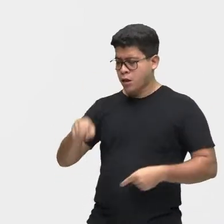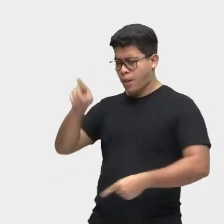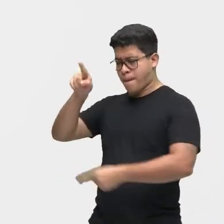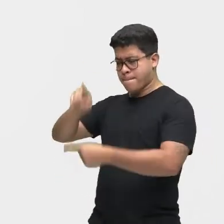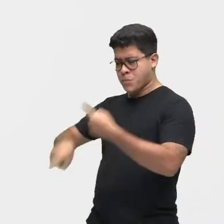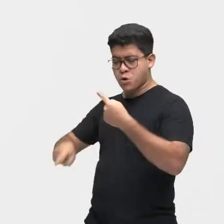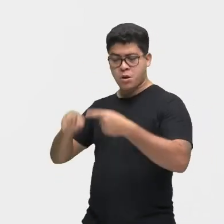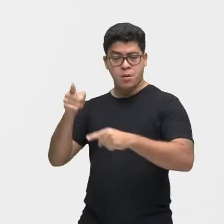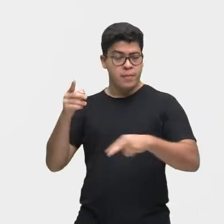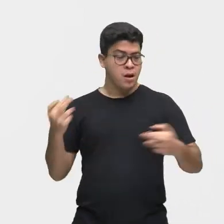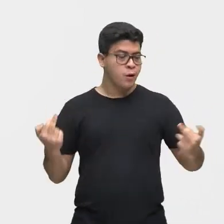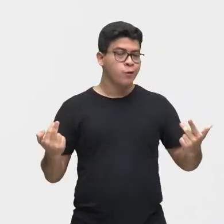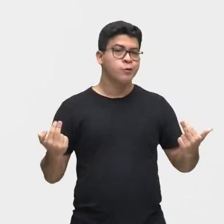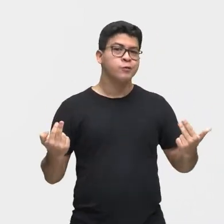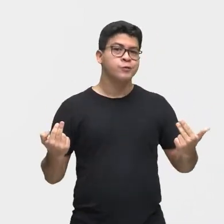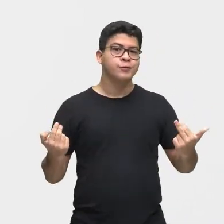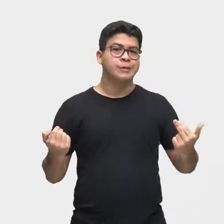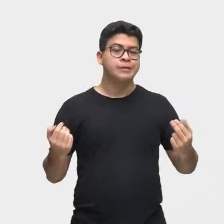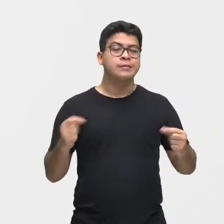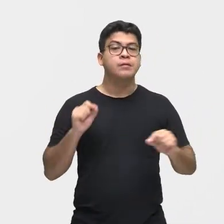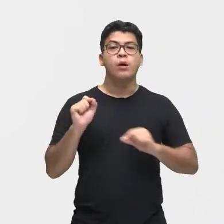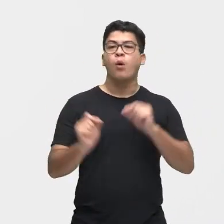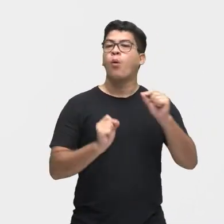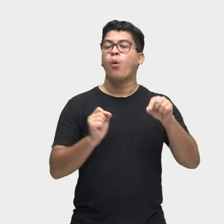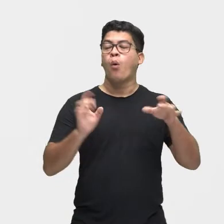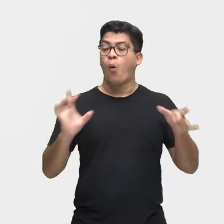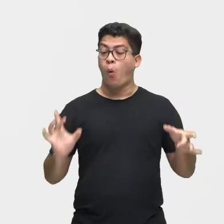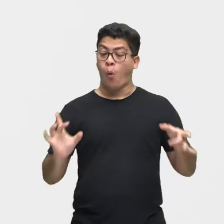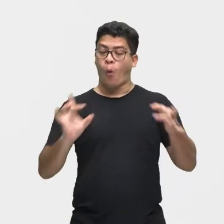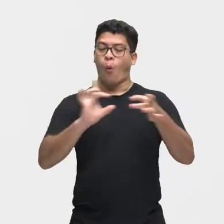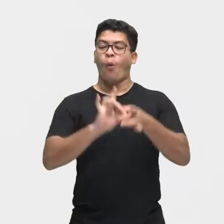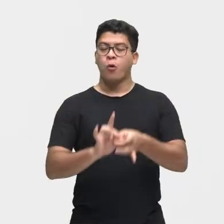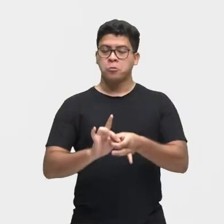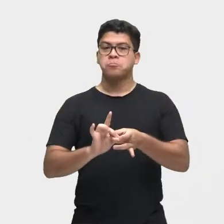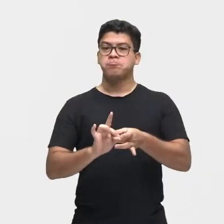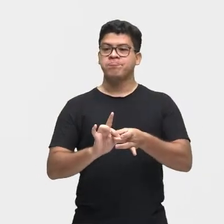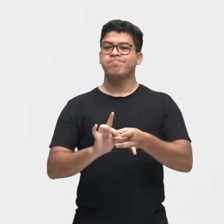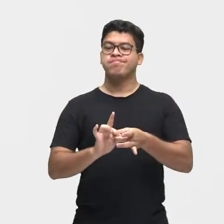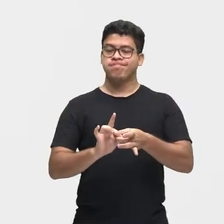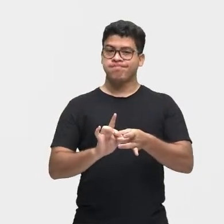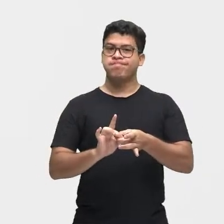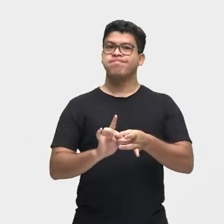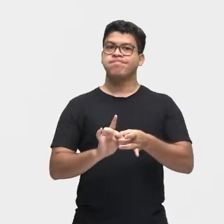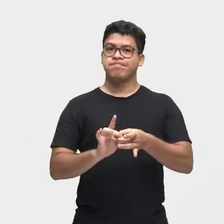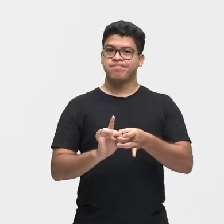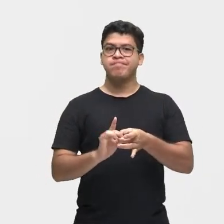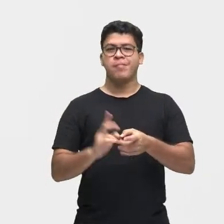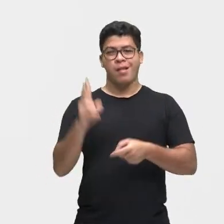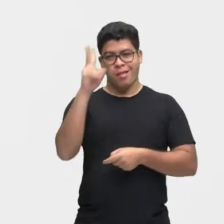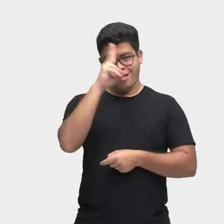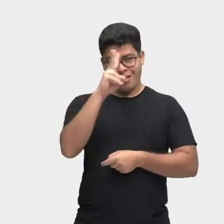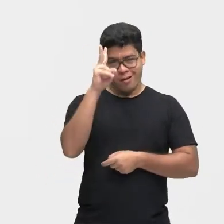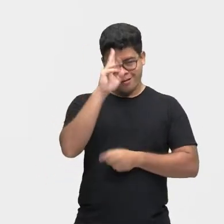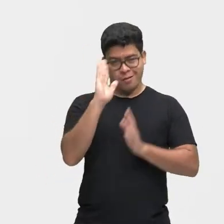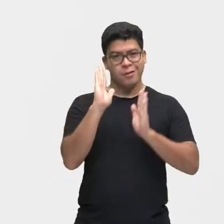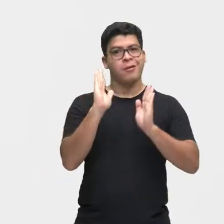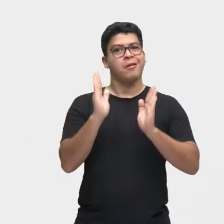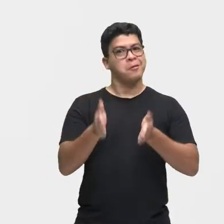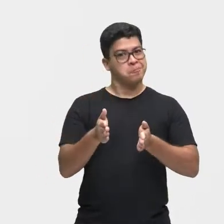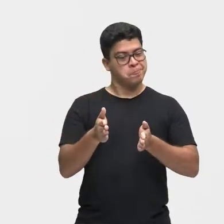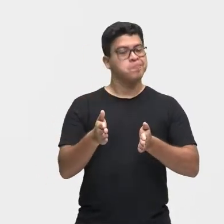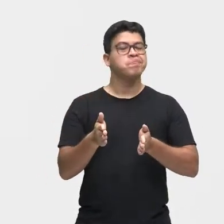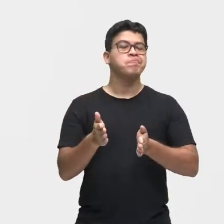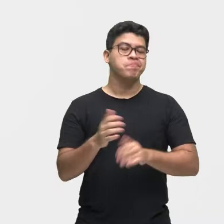frase quão forte era esta união entre o poder do Estado e da igreja. O que era permitido para a igreja